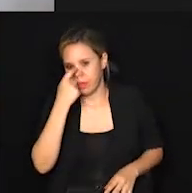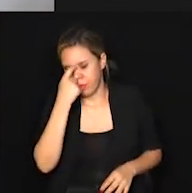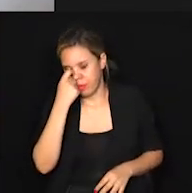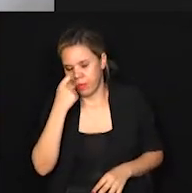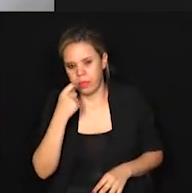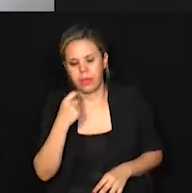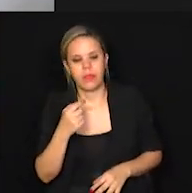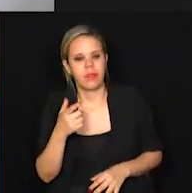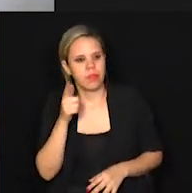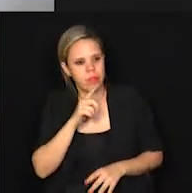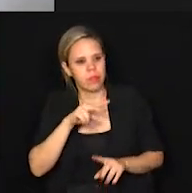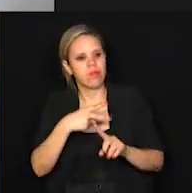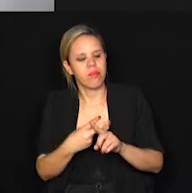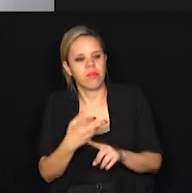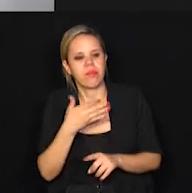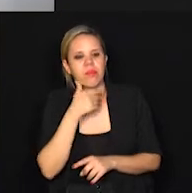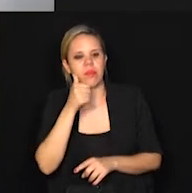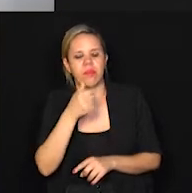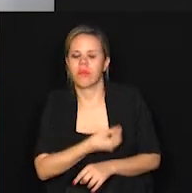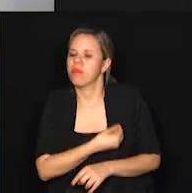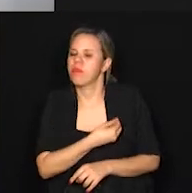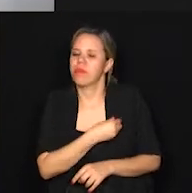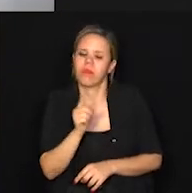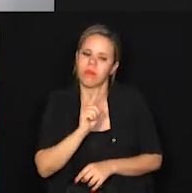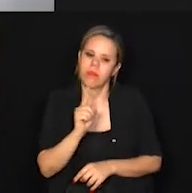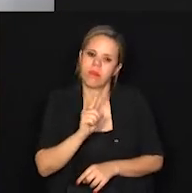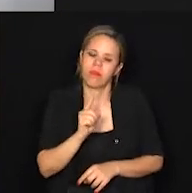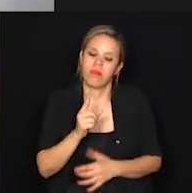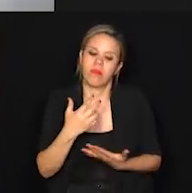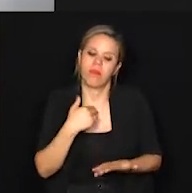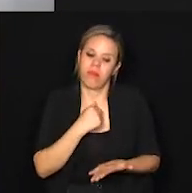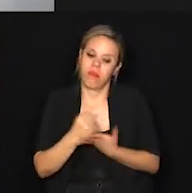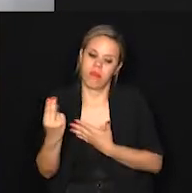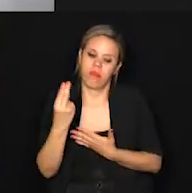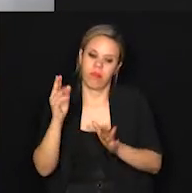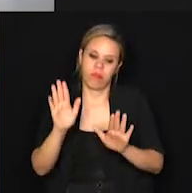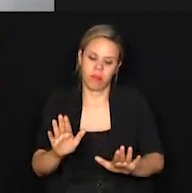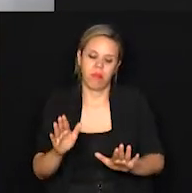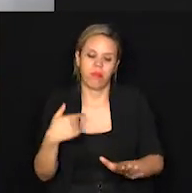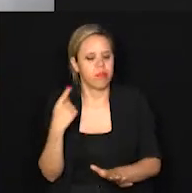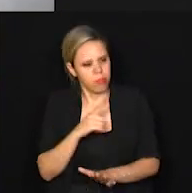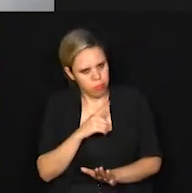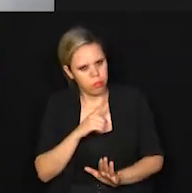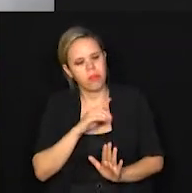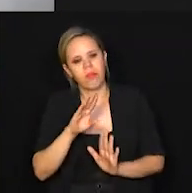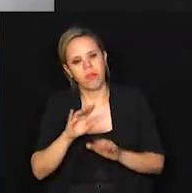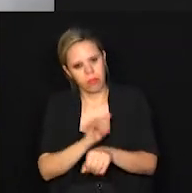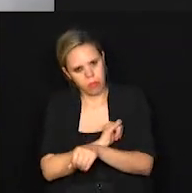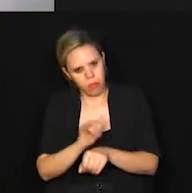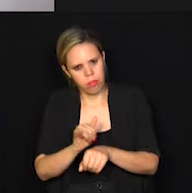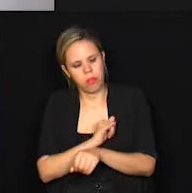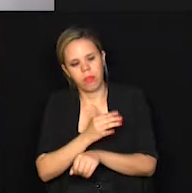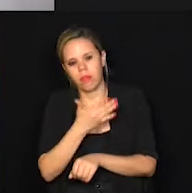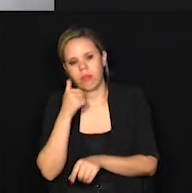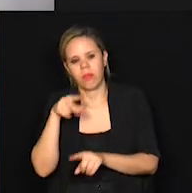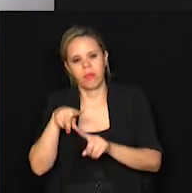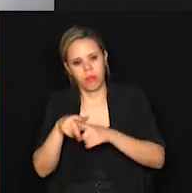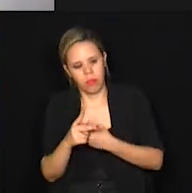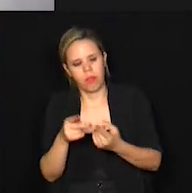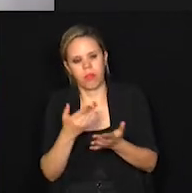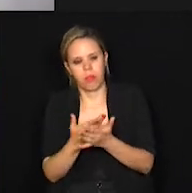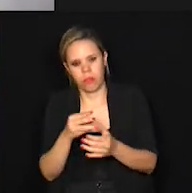se recupera, a vida não. Então, nós podemos ter planos para a recuperação de diversas formas com